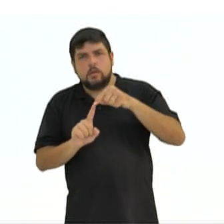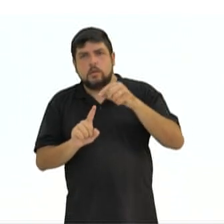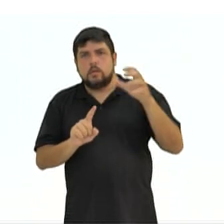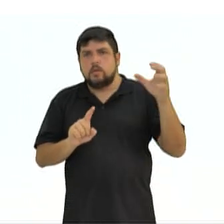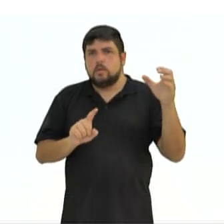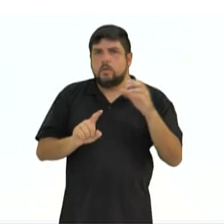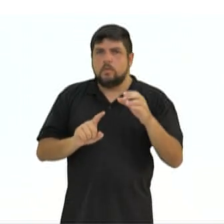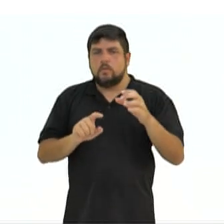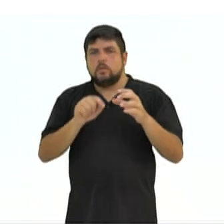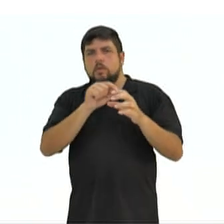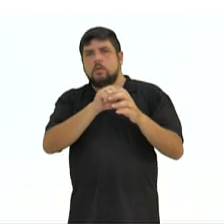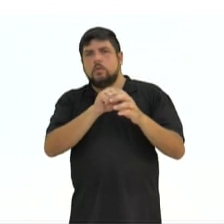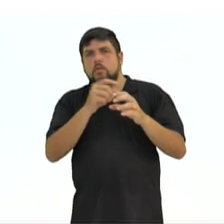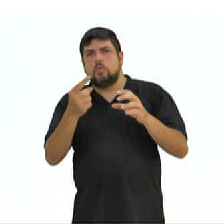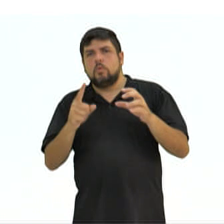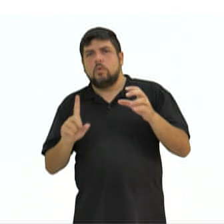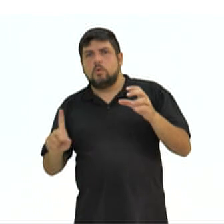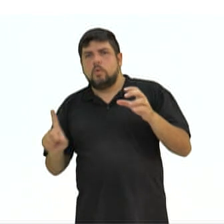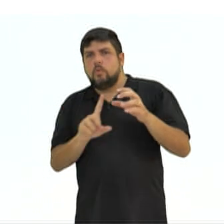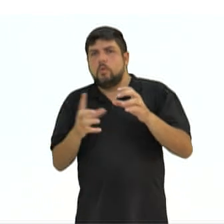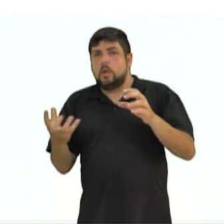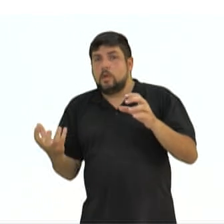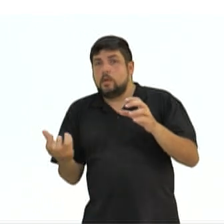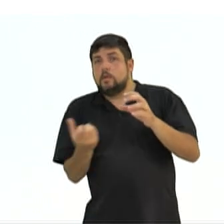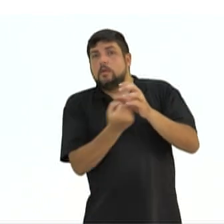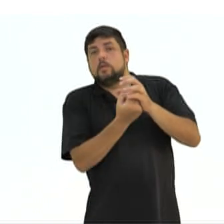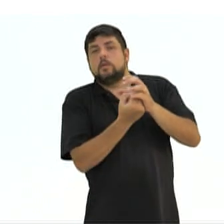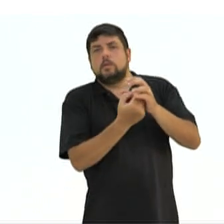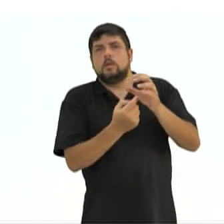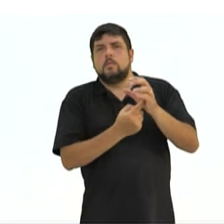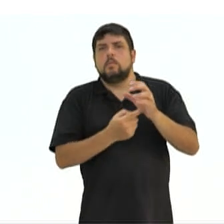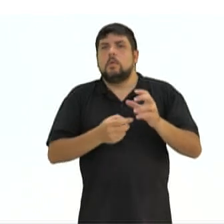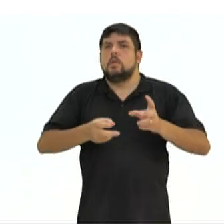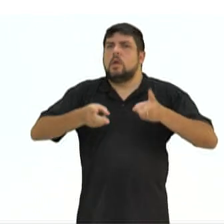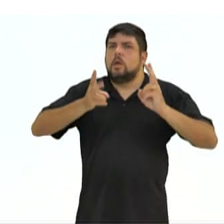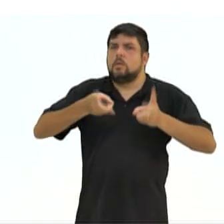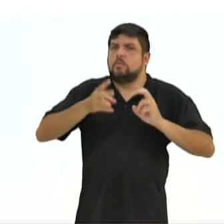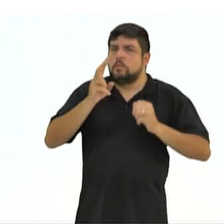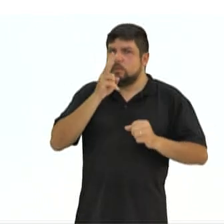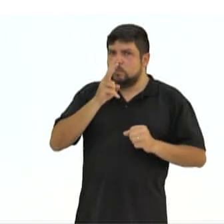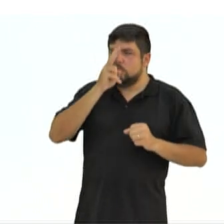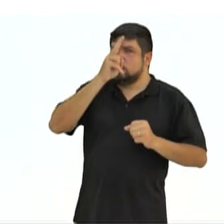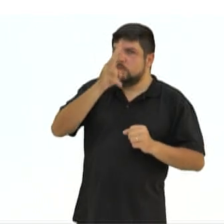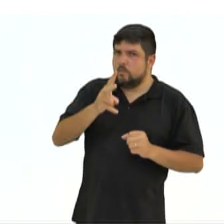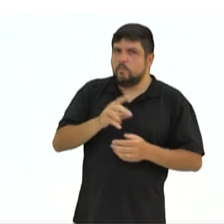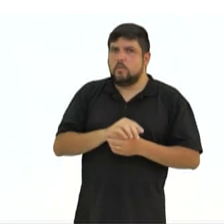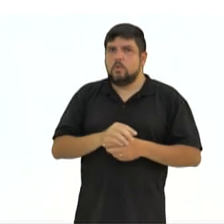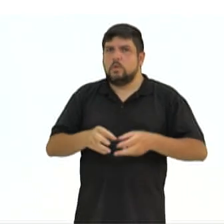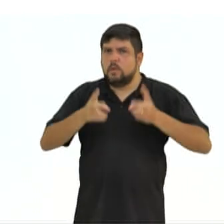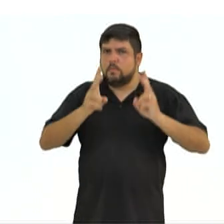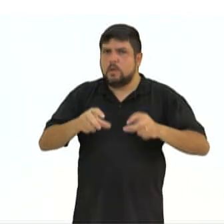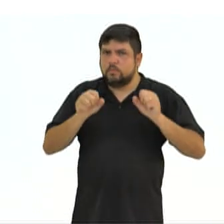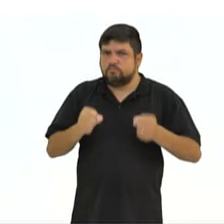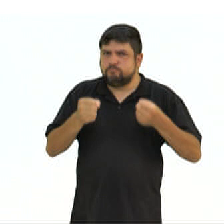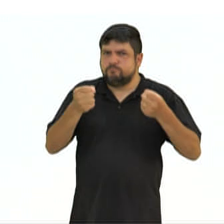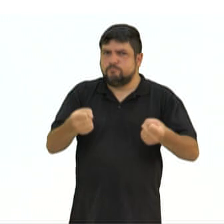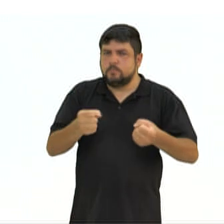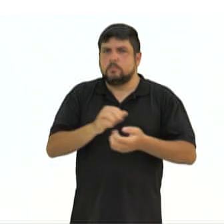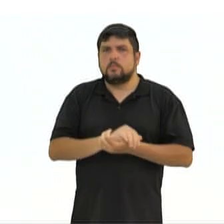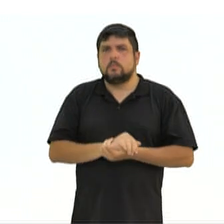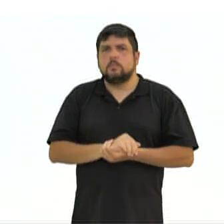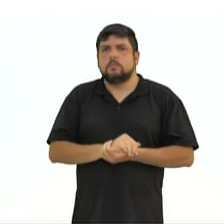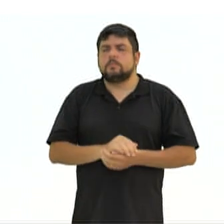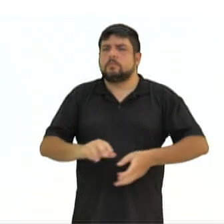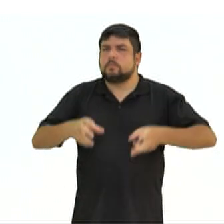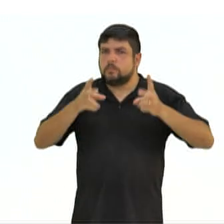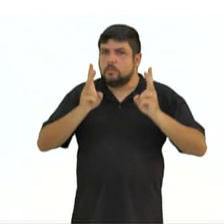força, ele vai receber uma reação com a mesma força, tá? A mesma intensidade de força e